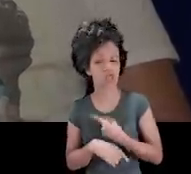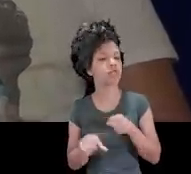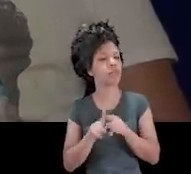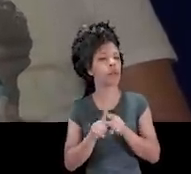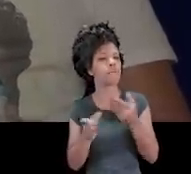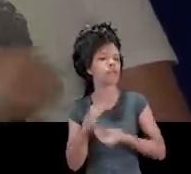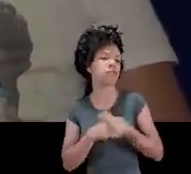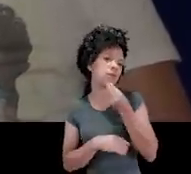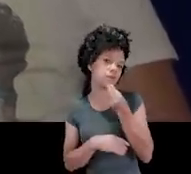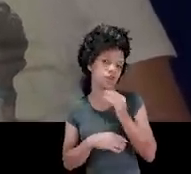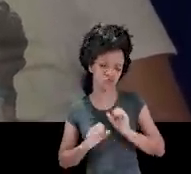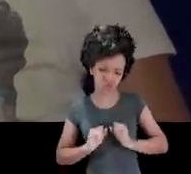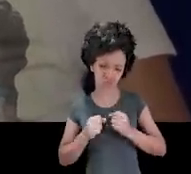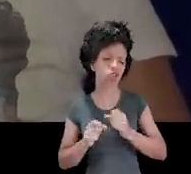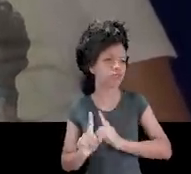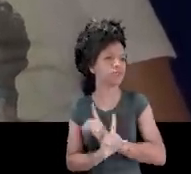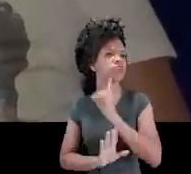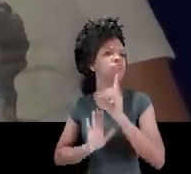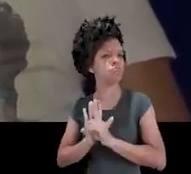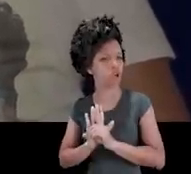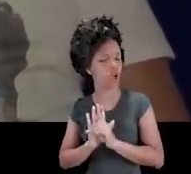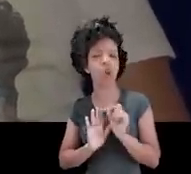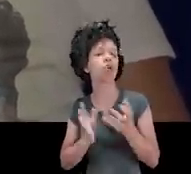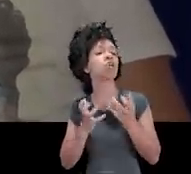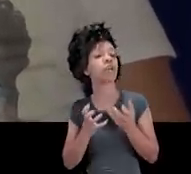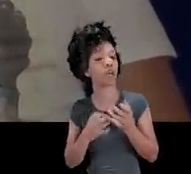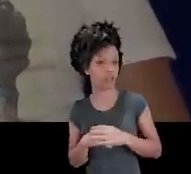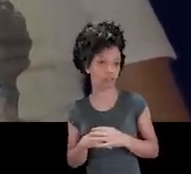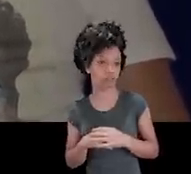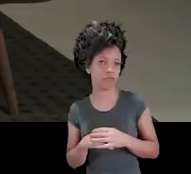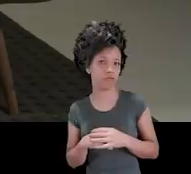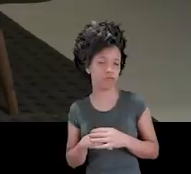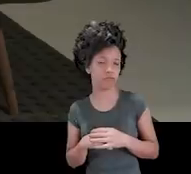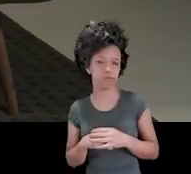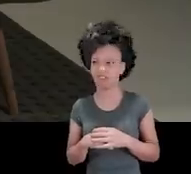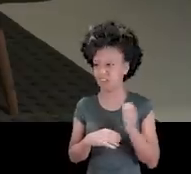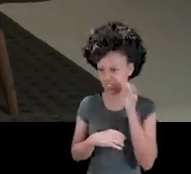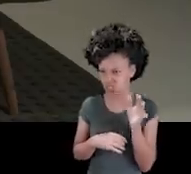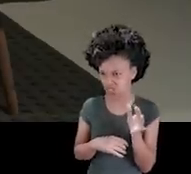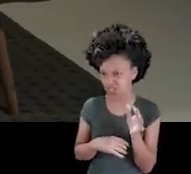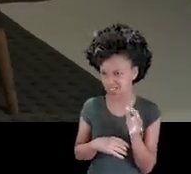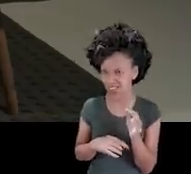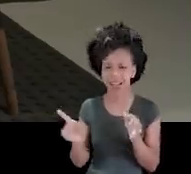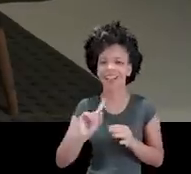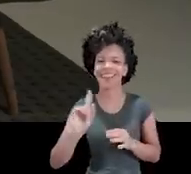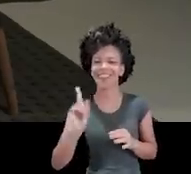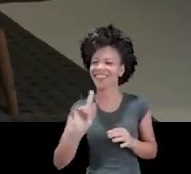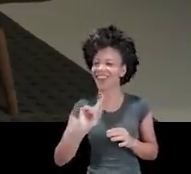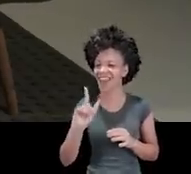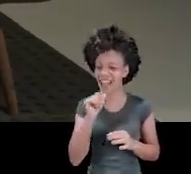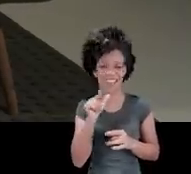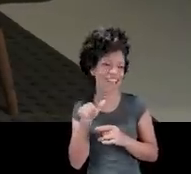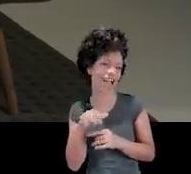perdendo a chance de assumir o protagonismo do que nós queremos. Viajei, né? Não! É essa água. Não viajou, não. Eu entendi o que